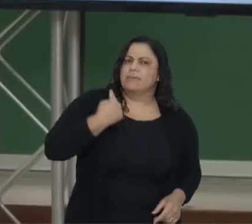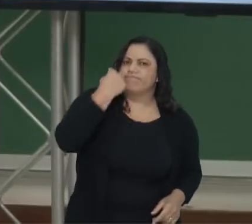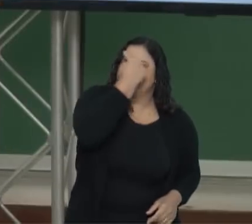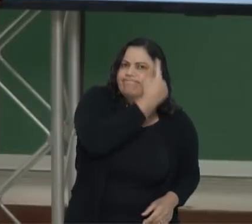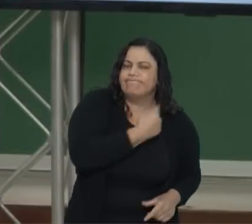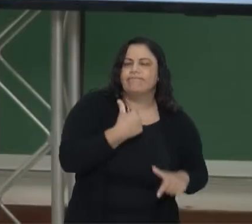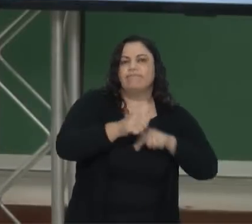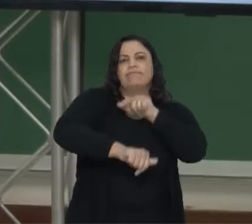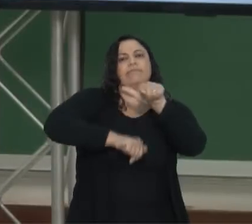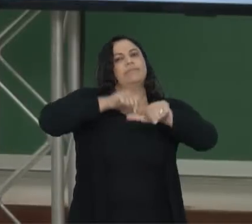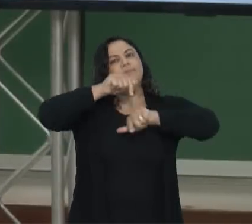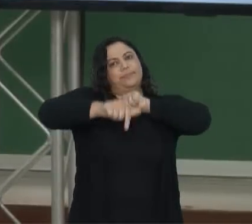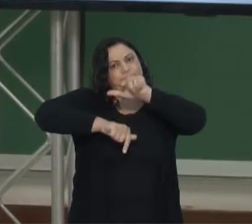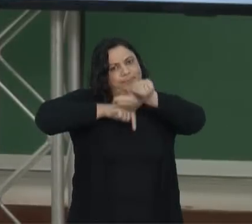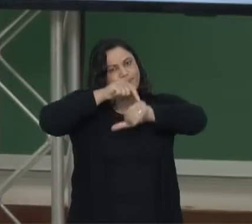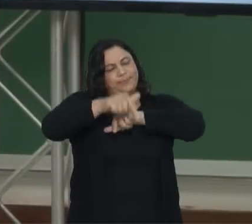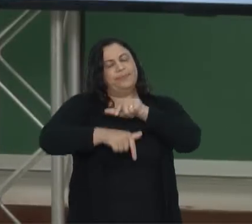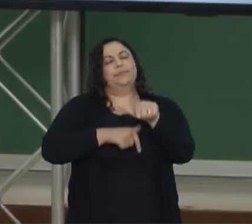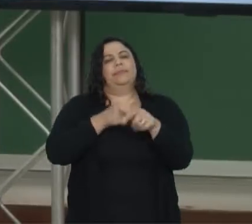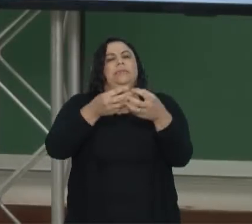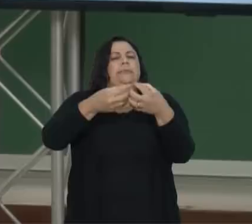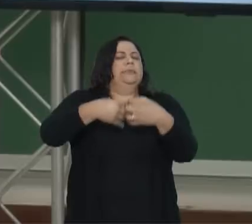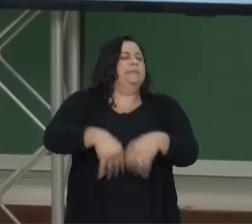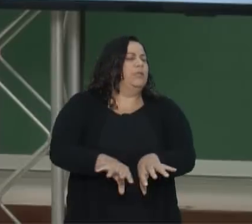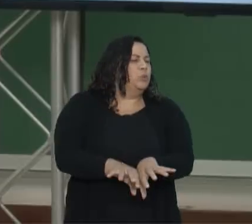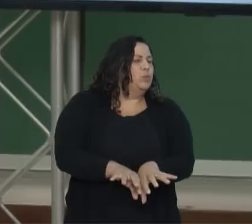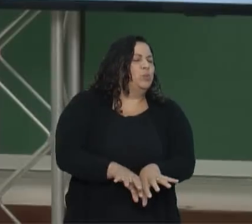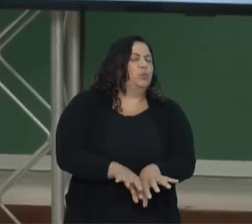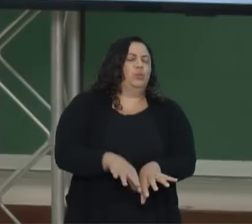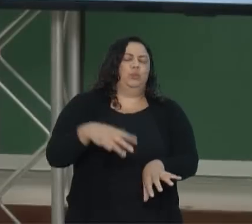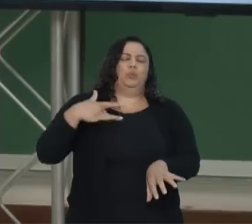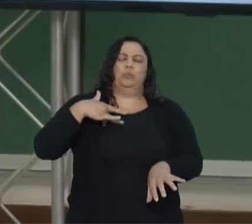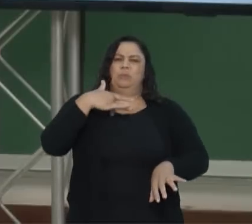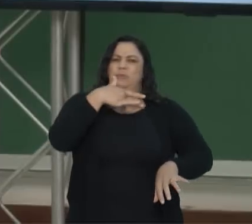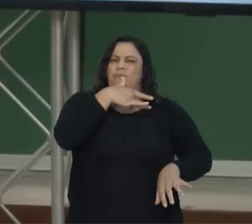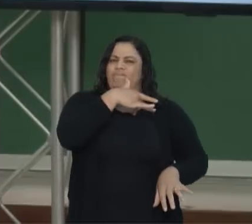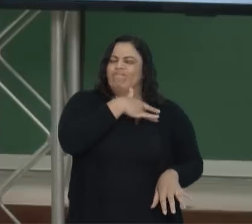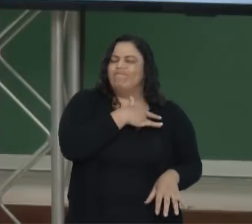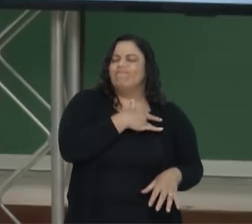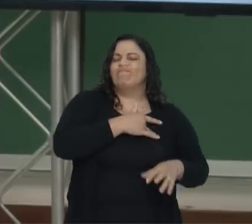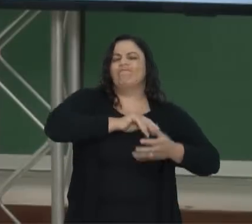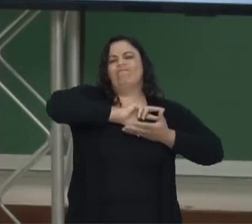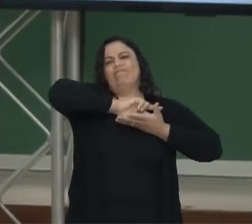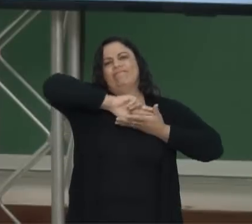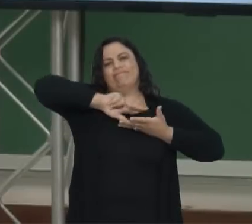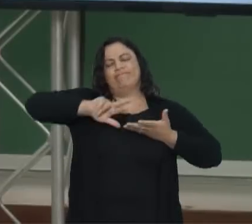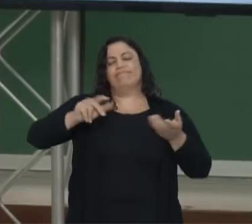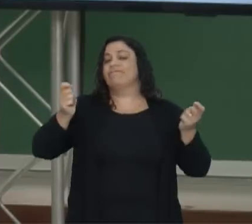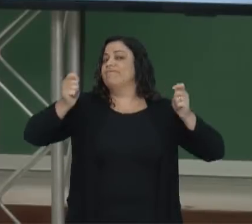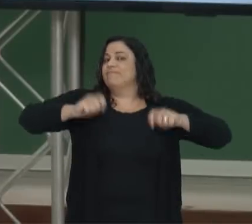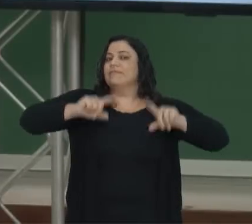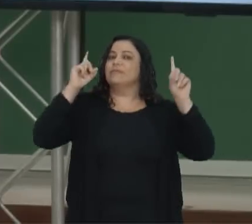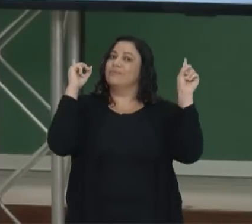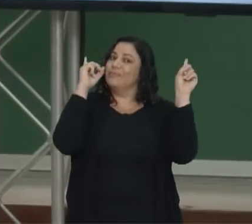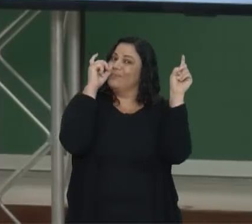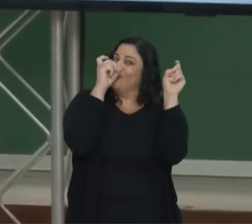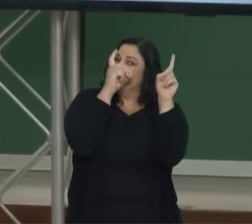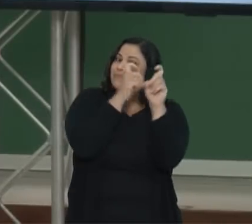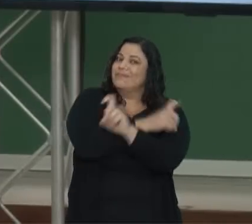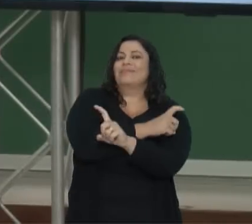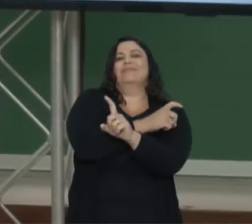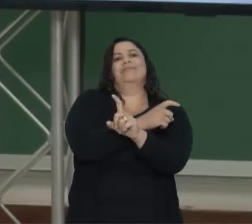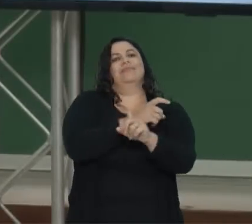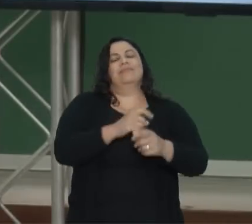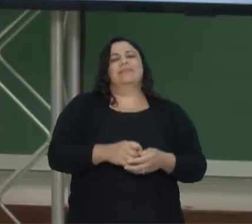horas trabalhando. Condições precárias, então não tinha nenhuma condição boa de trabalho para eles. Era muito difícil, as condições eram